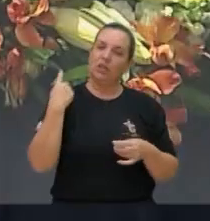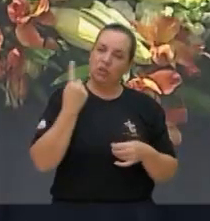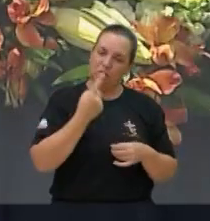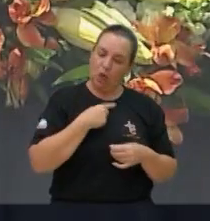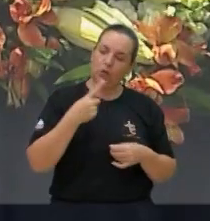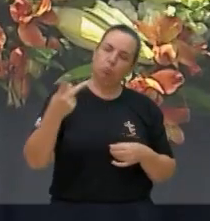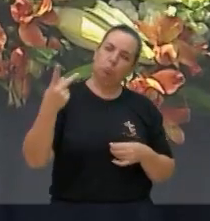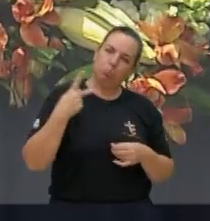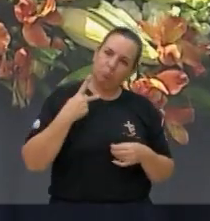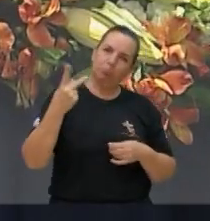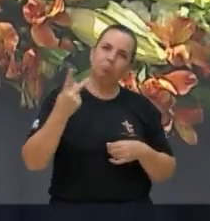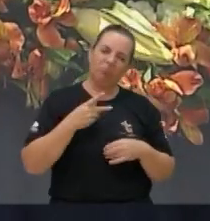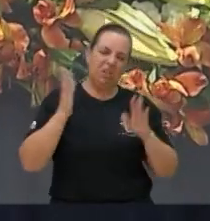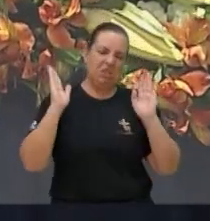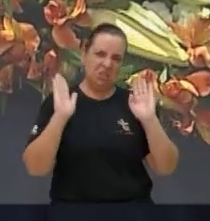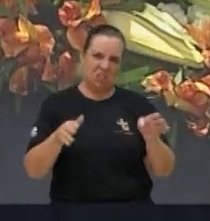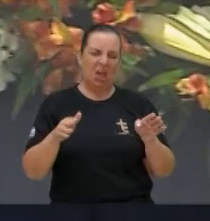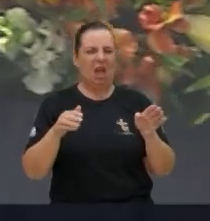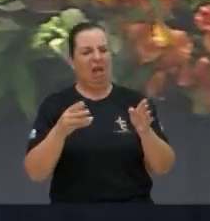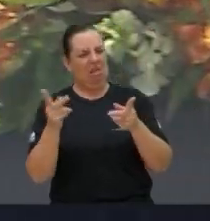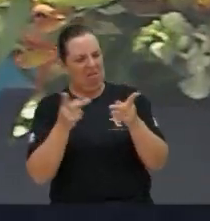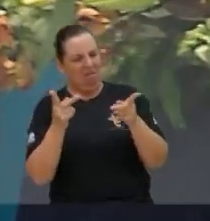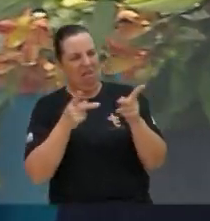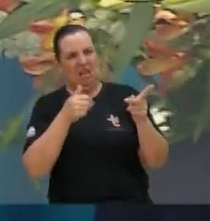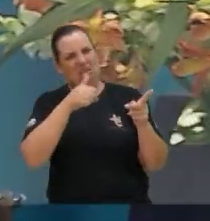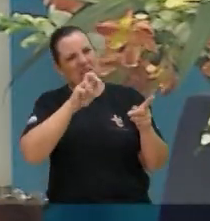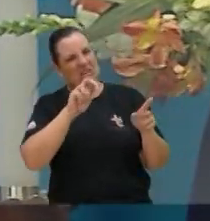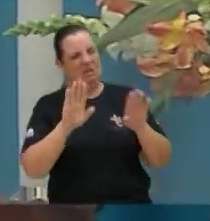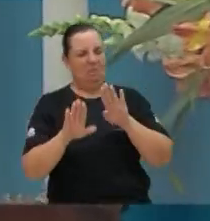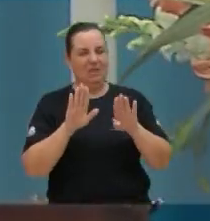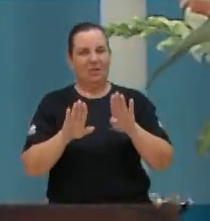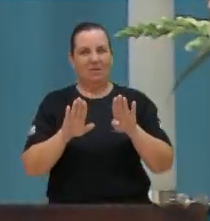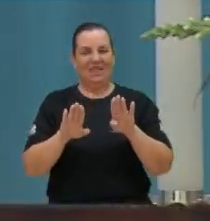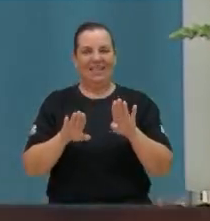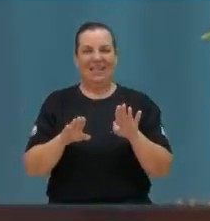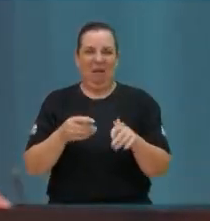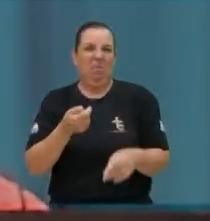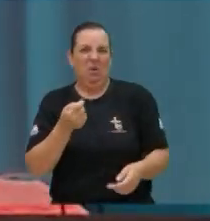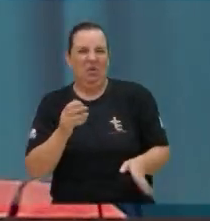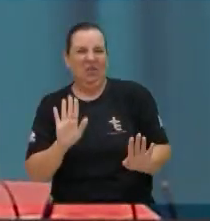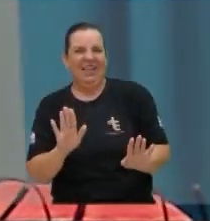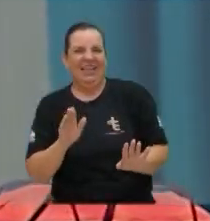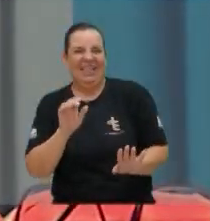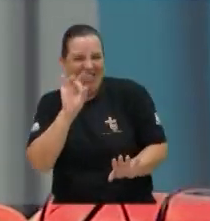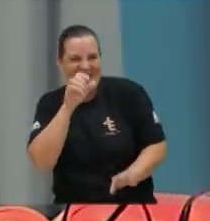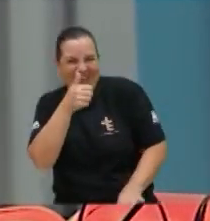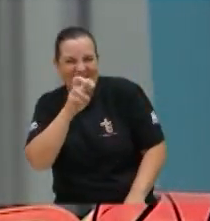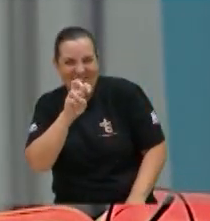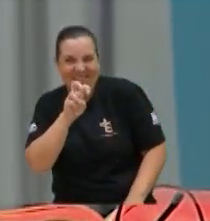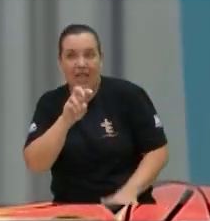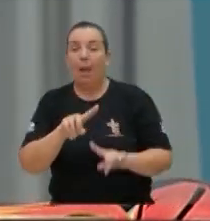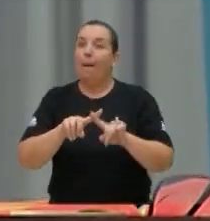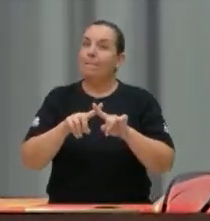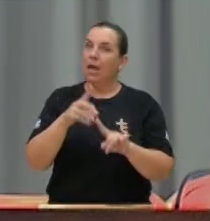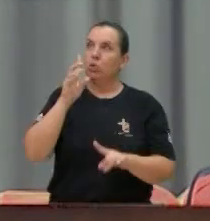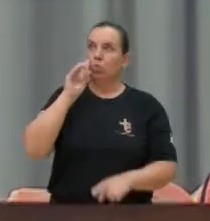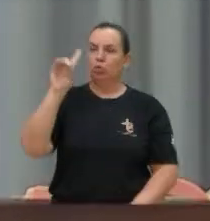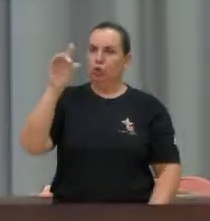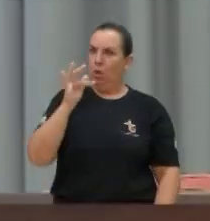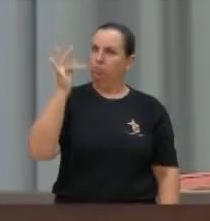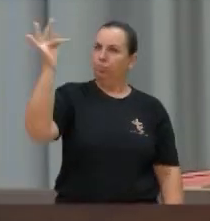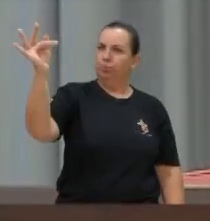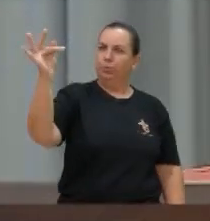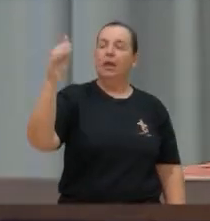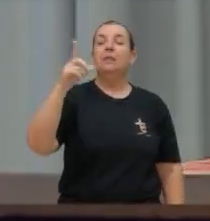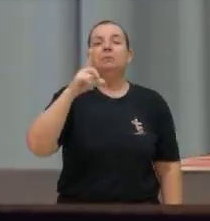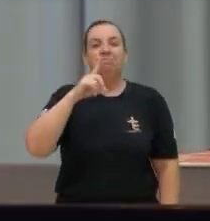fomos umas 15 mais ou menos. Falta pouco, né? Mas um dia eu